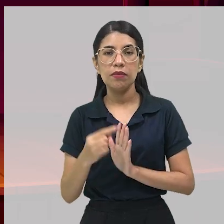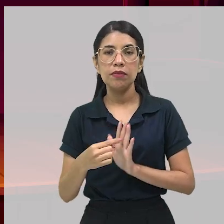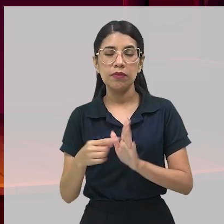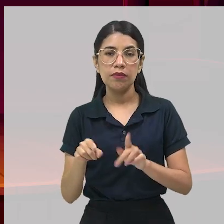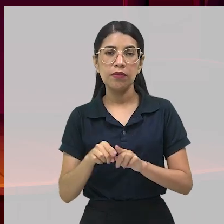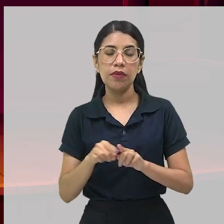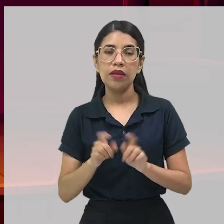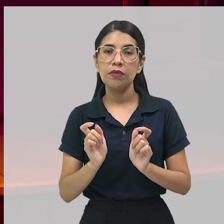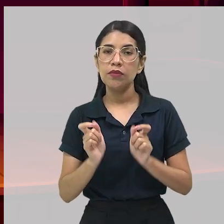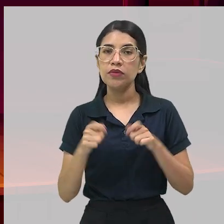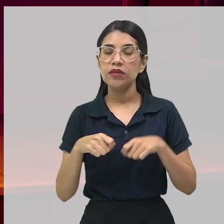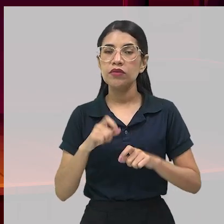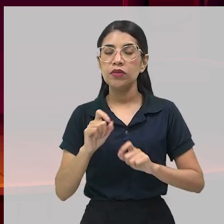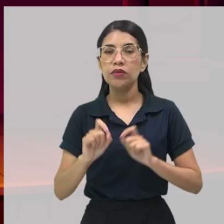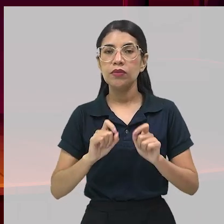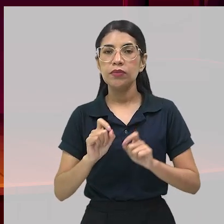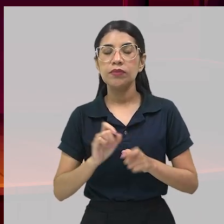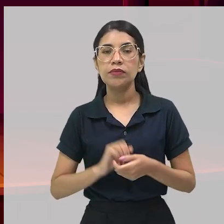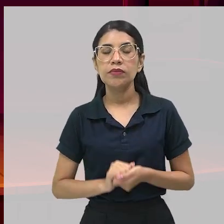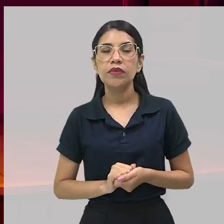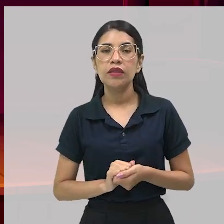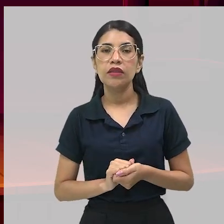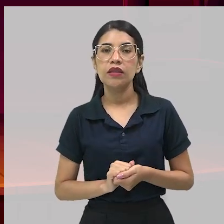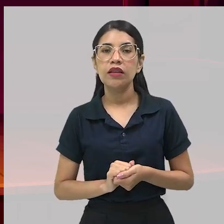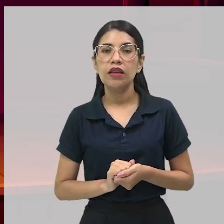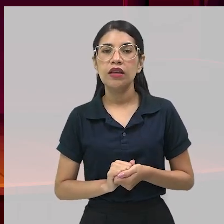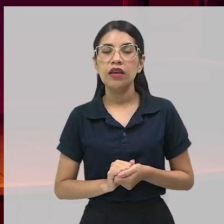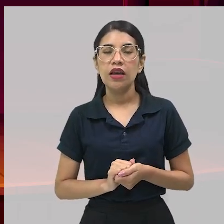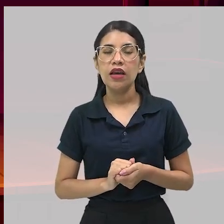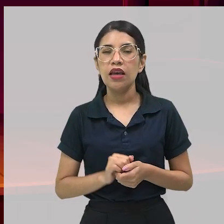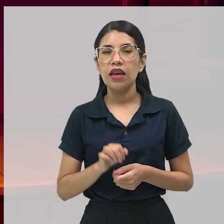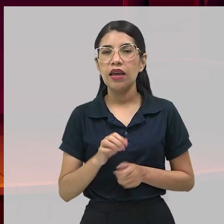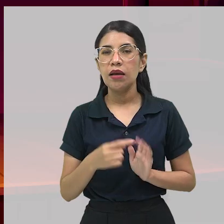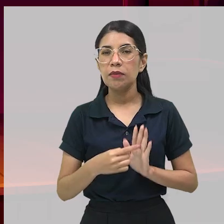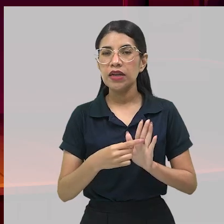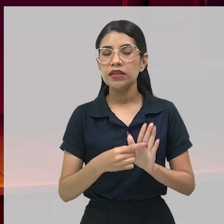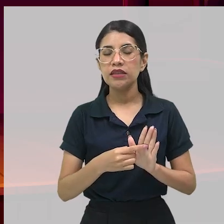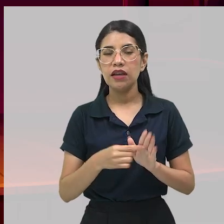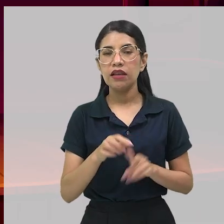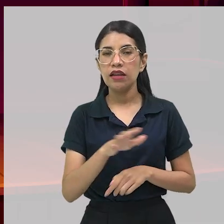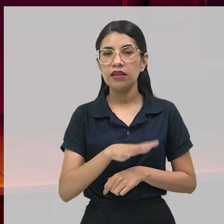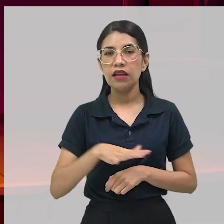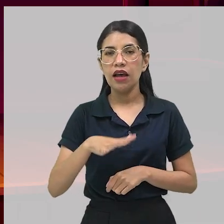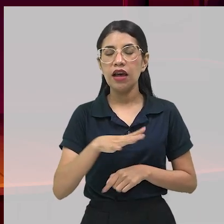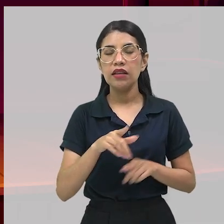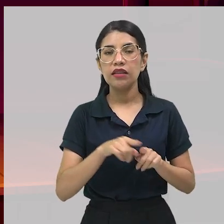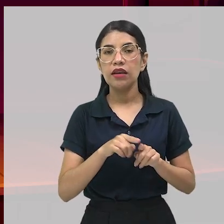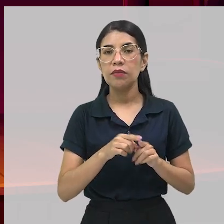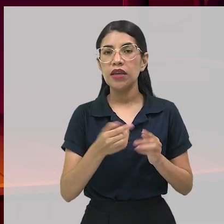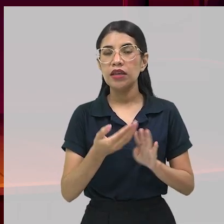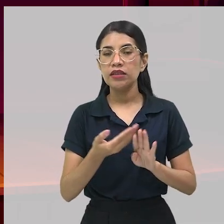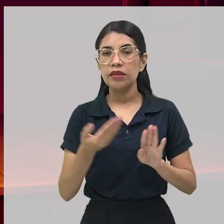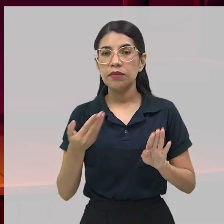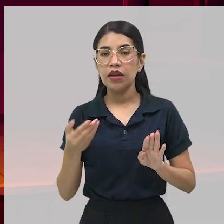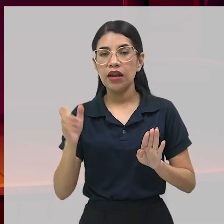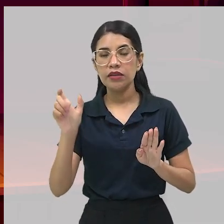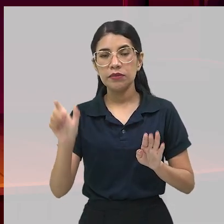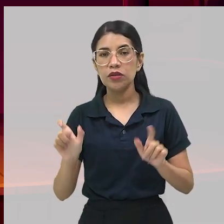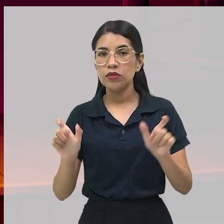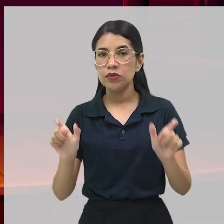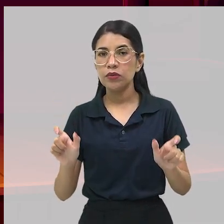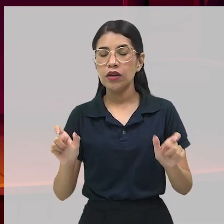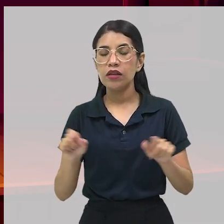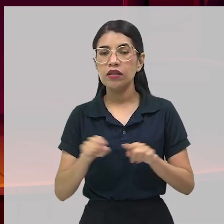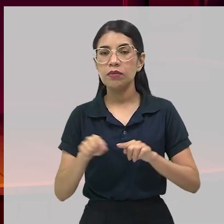Ela possibilita recortar objetos no espaço, isolar atores, diminuir e aumentar áreas